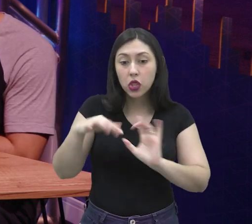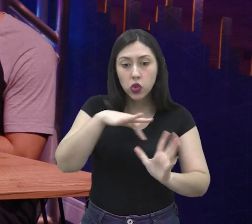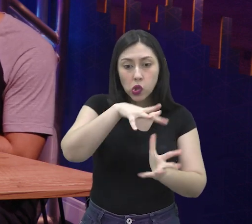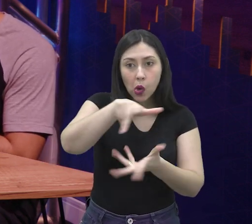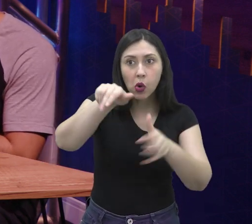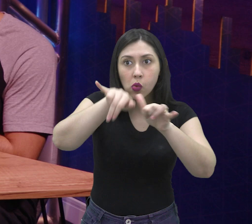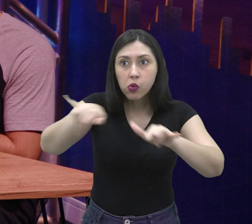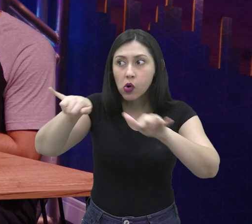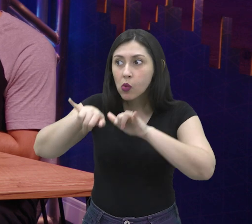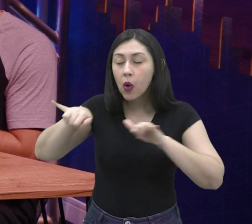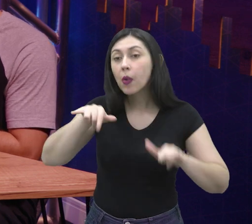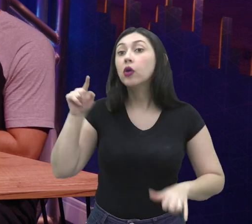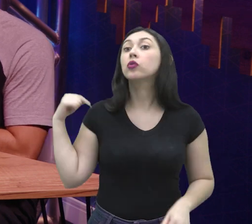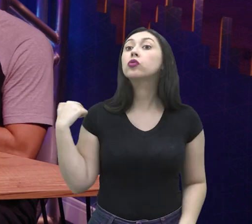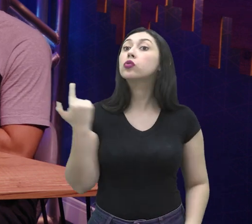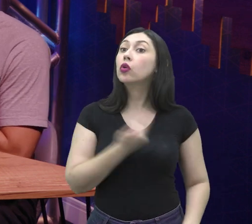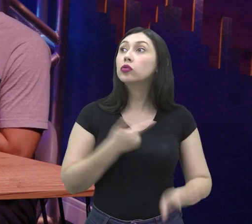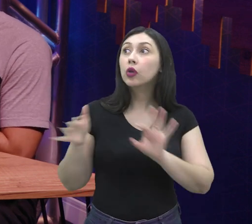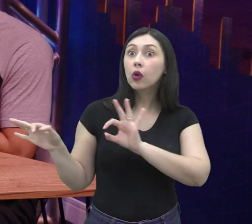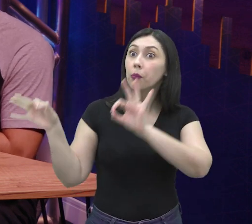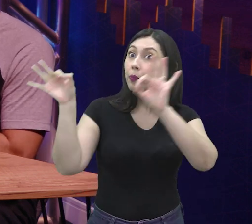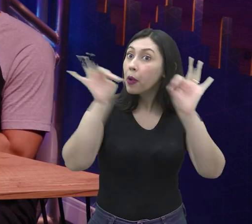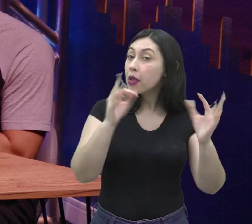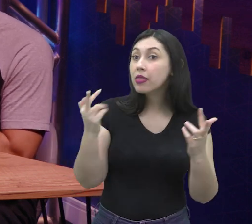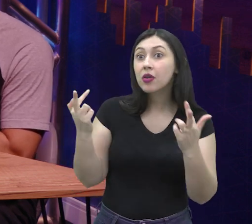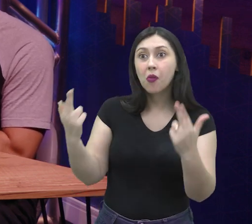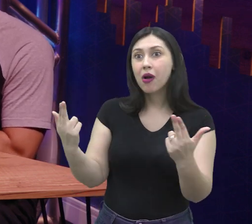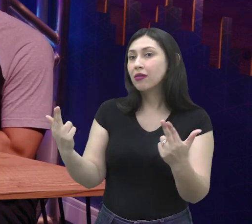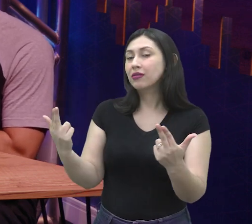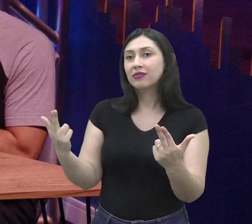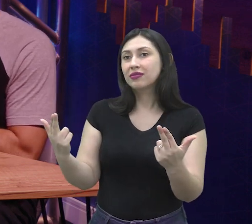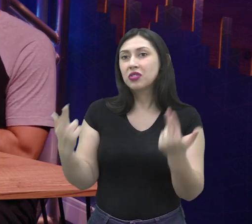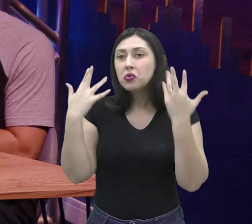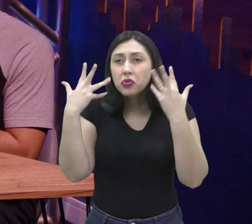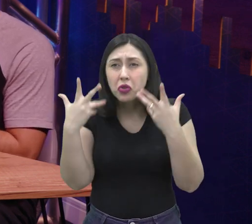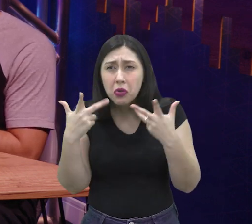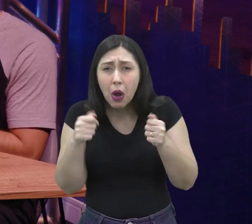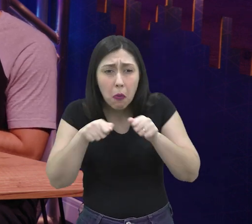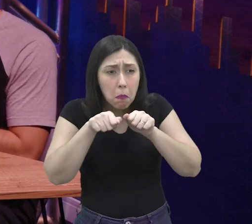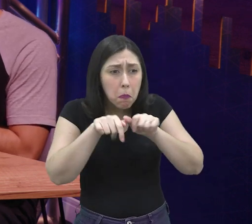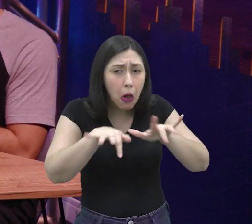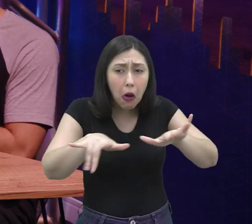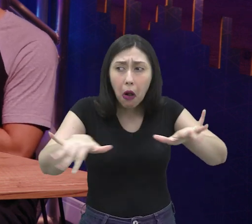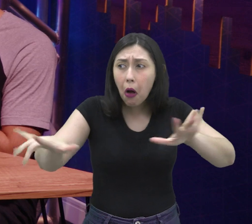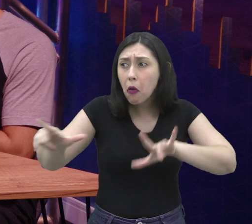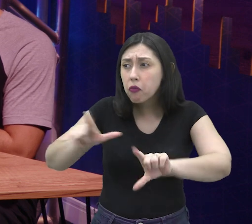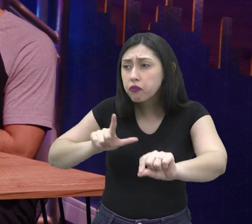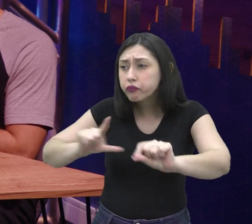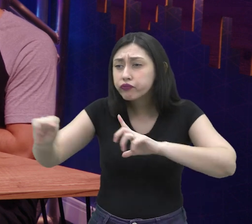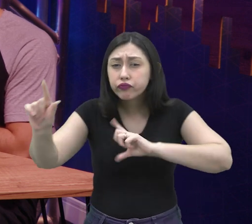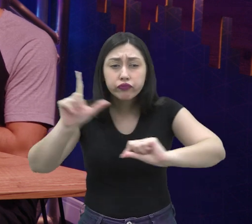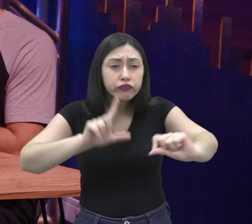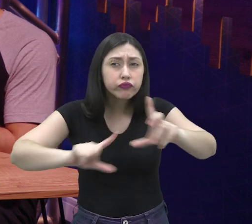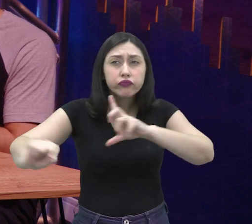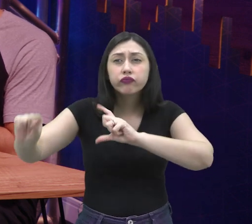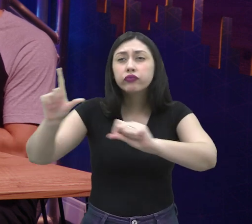os incêndios no Canadá. A gente viu a mesma coisa que aqui, os animais tendo que migrar, vários